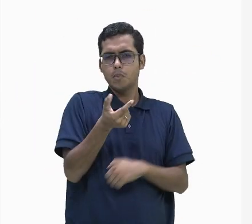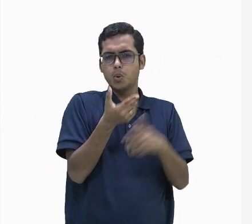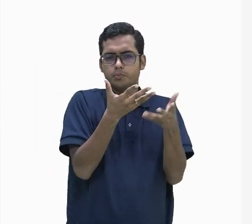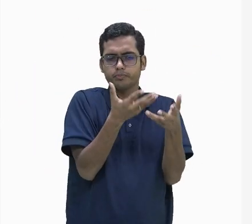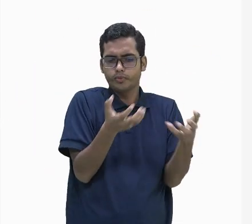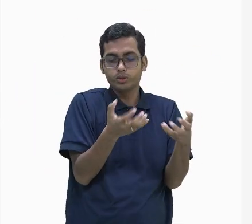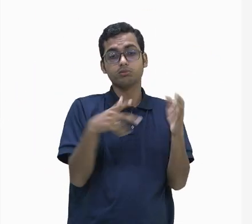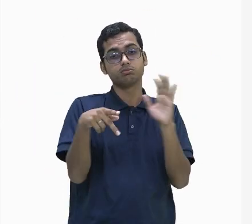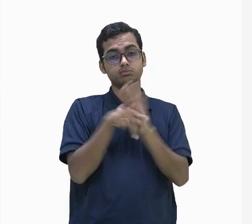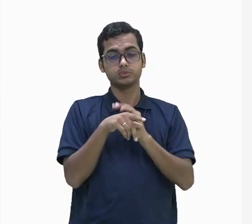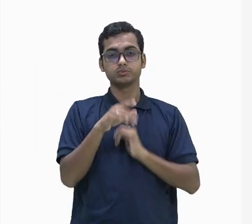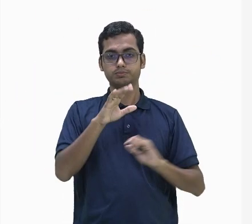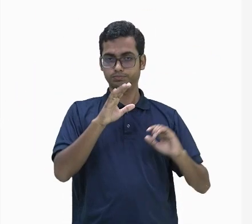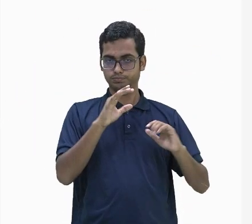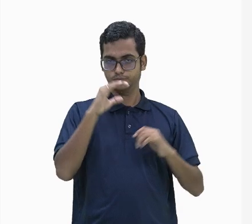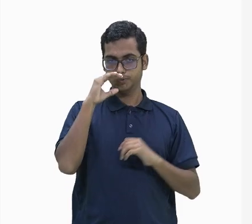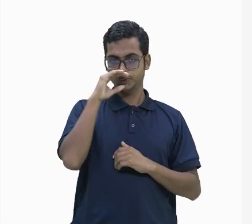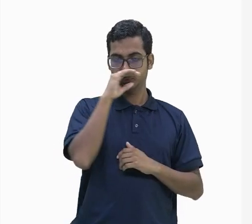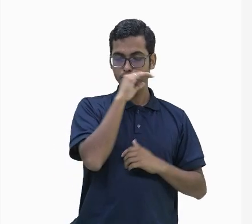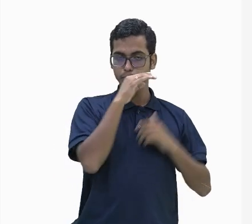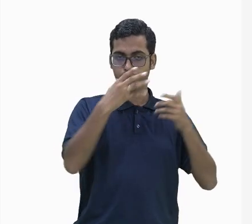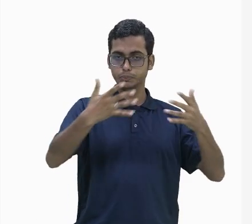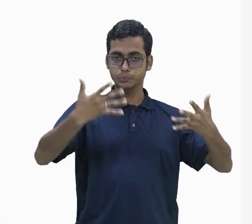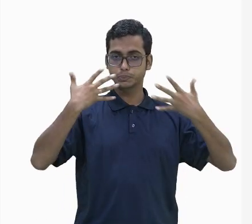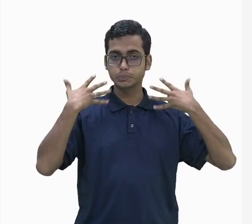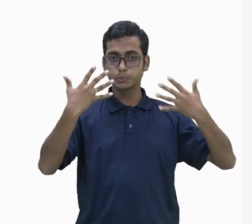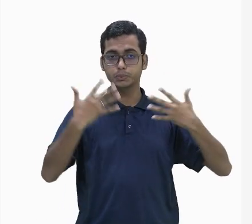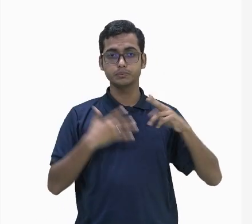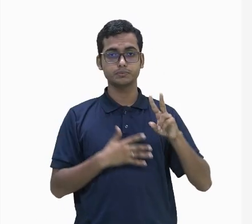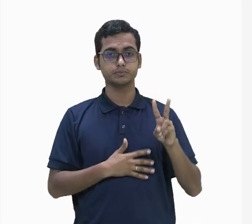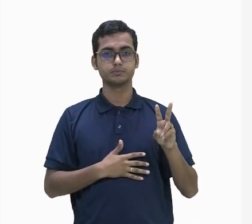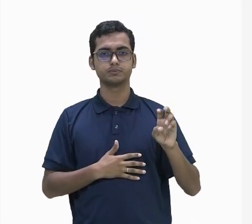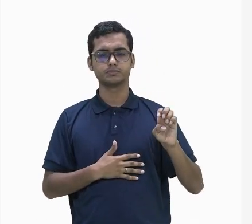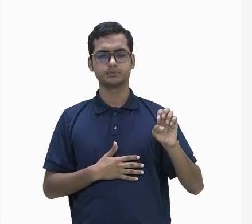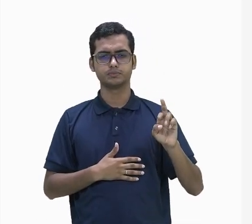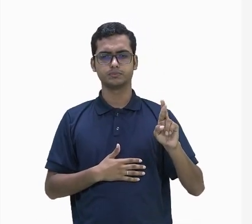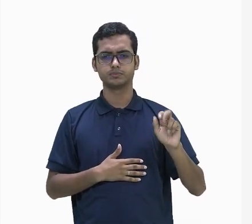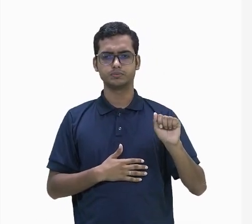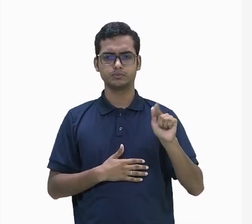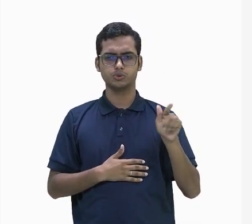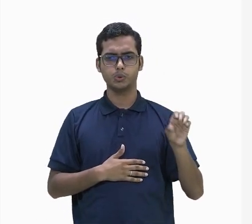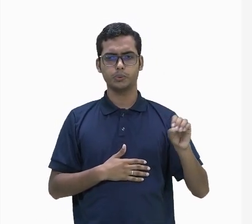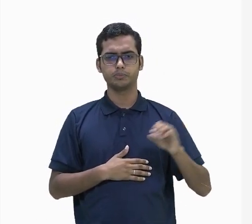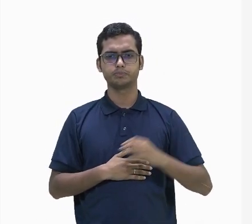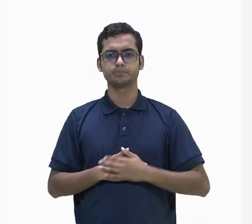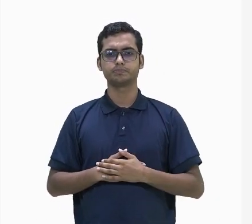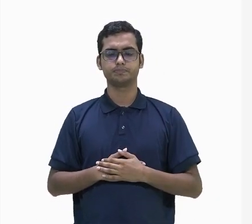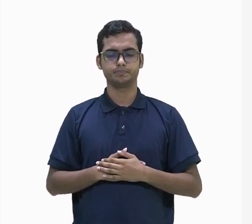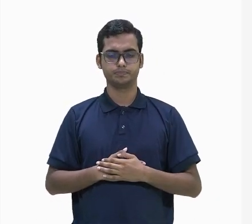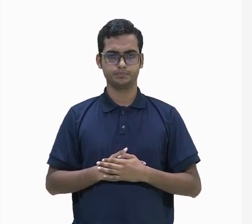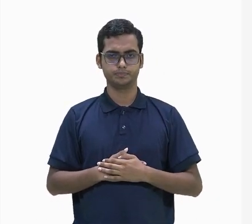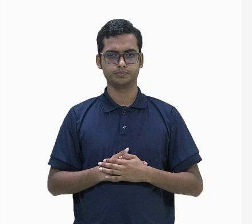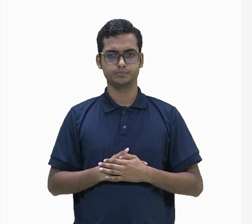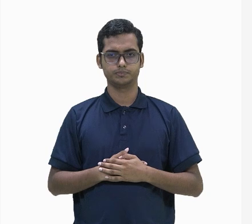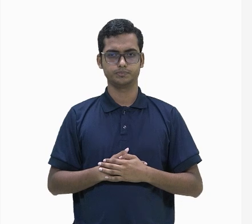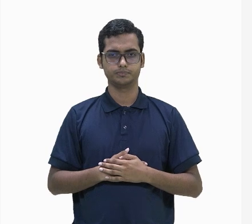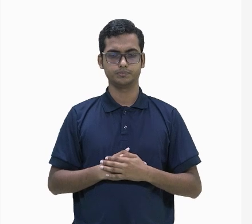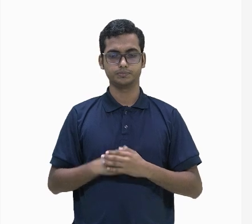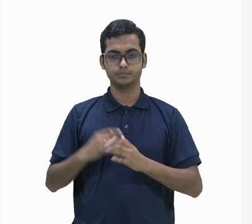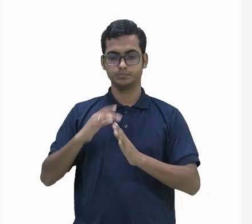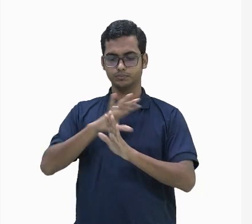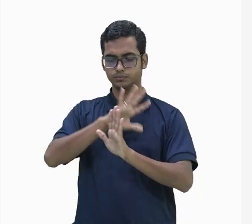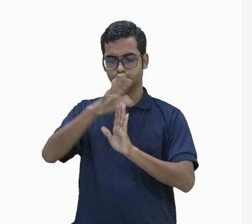Correto? Então, com isso, a Amazônia, né, traz aí esse impacto na manutenção